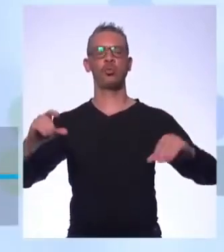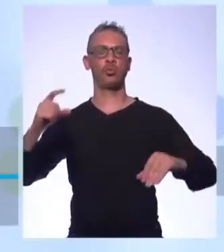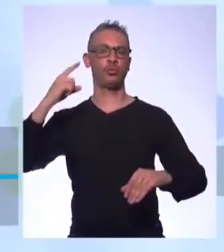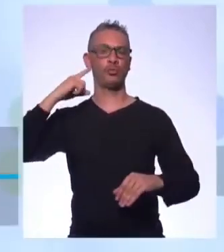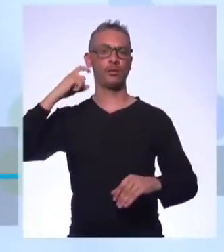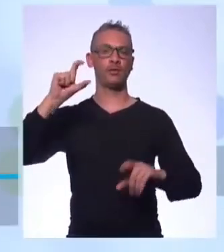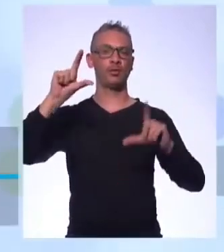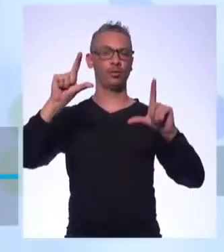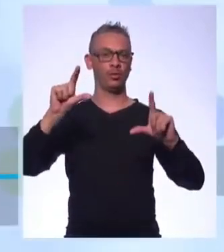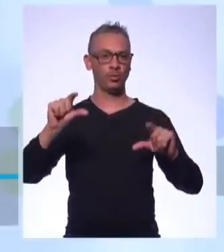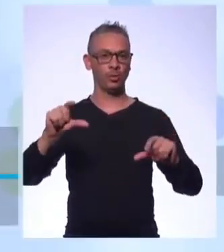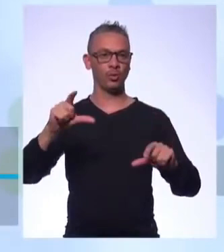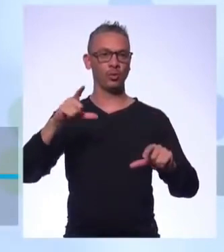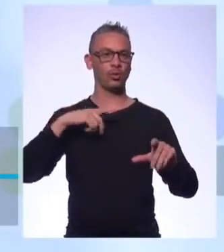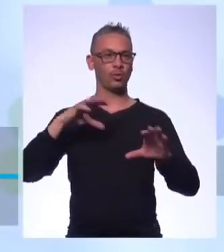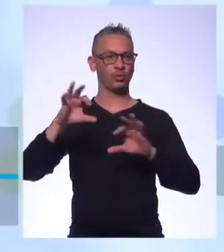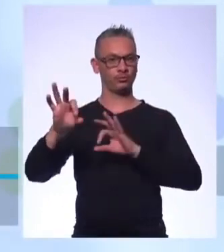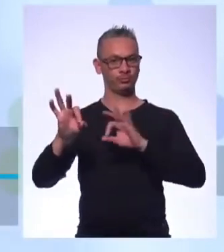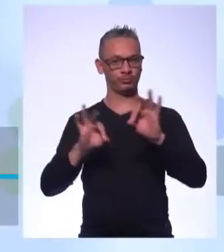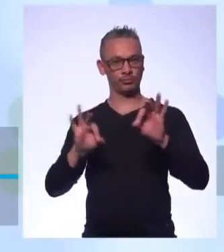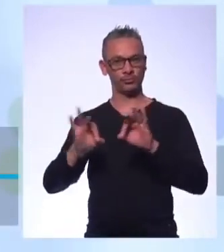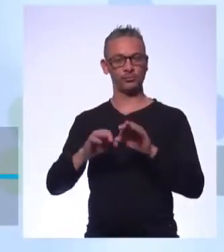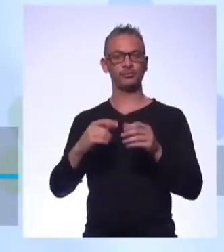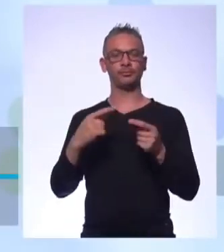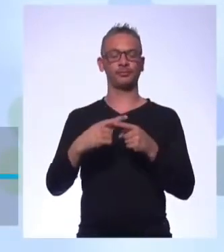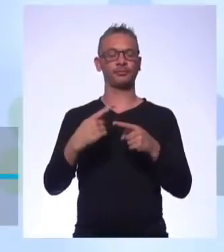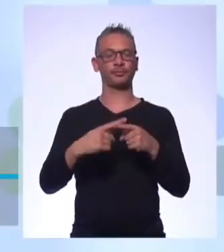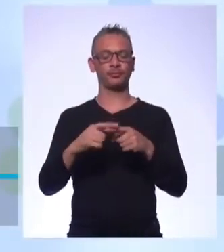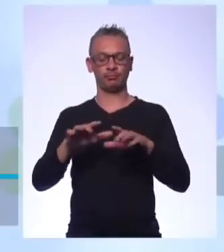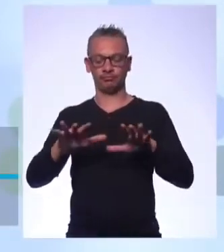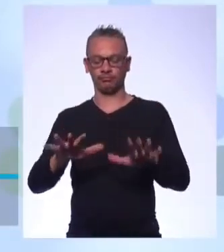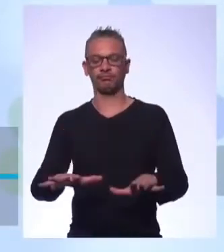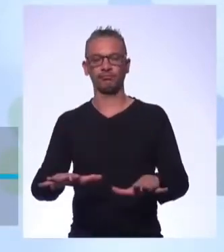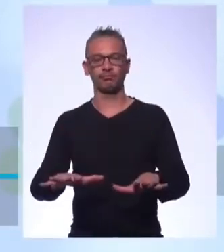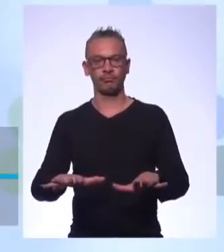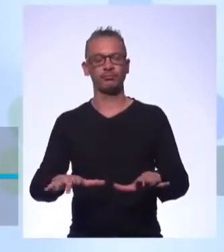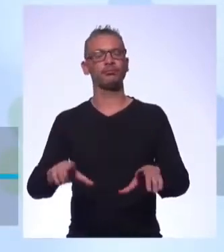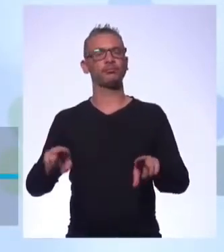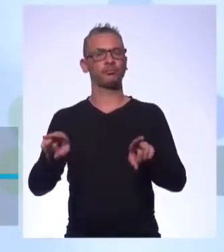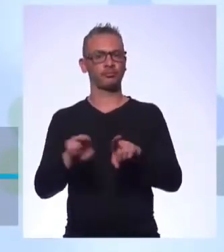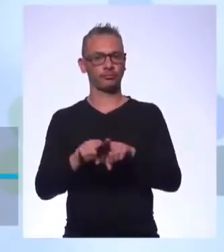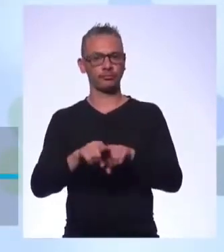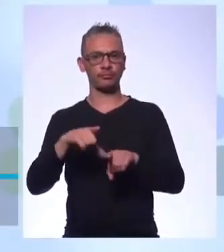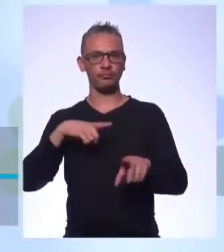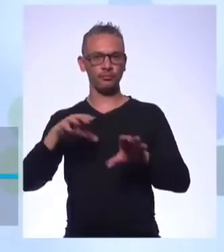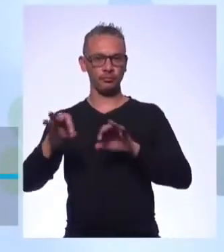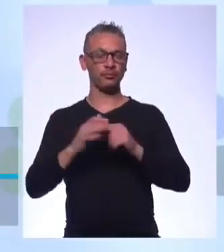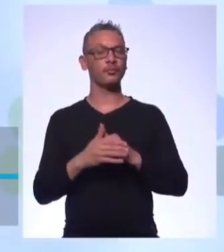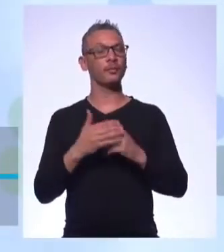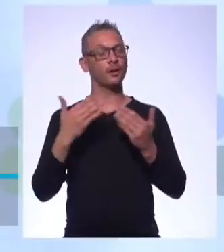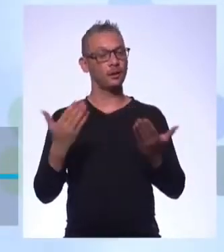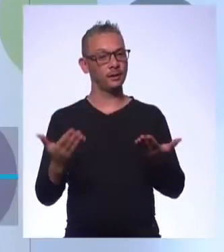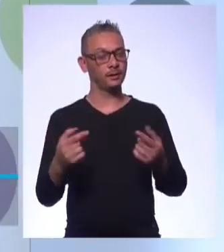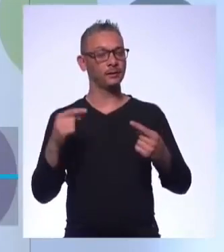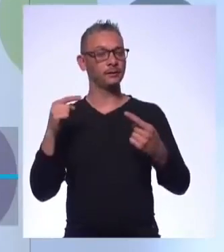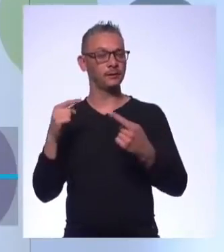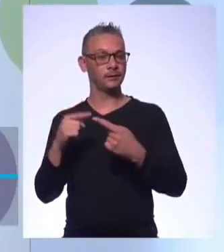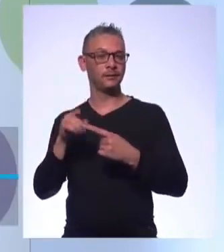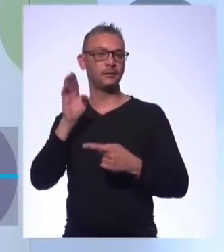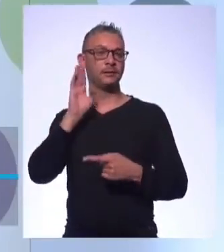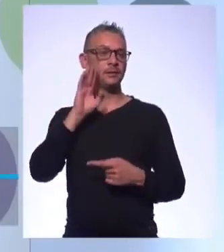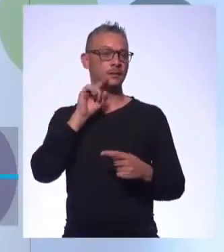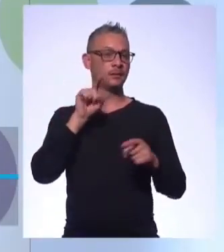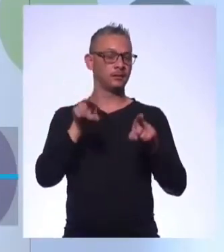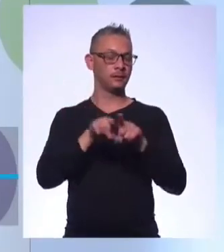meio preso, fazendo o peso com as rodas. Entendi, isso. bacana, legal. Então, é bem legal de Ótima vocês... paródia,